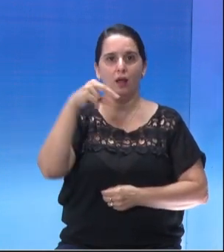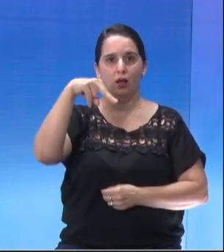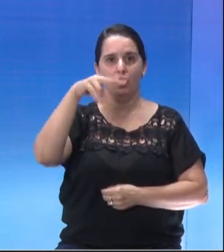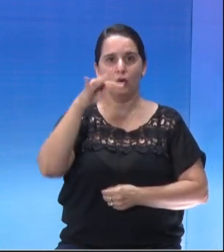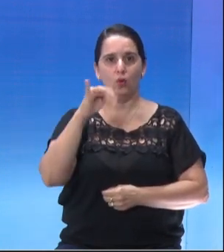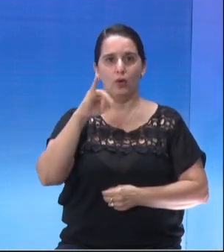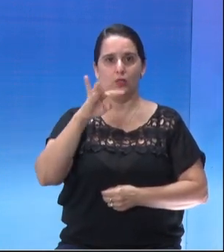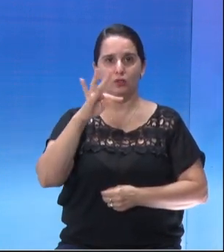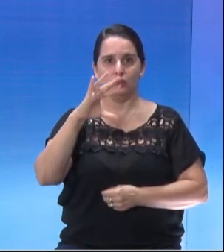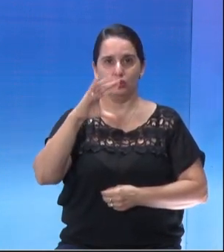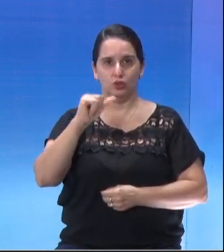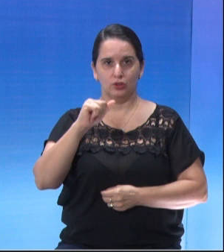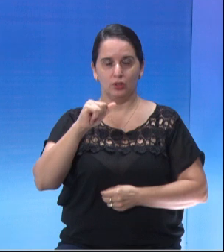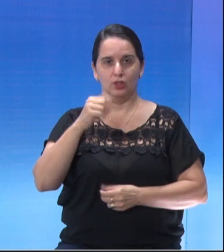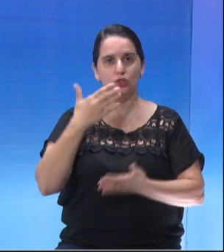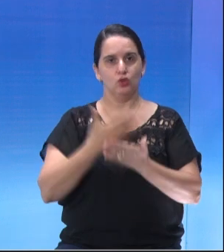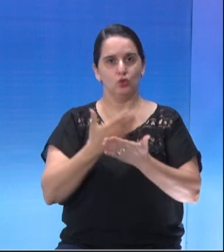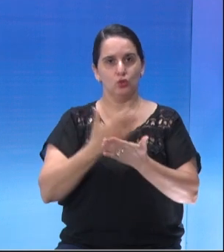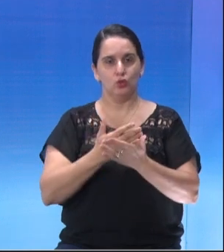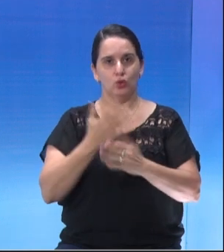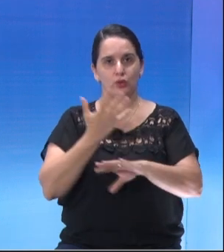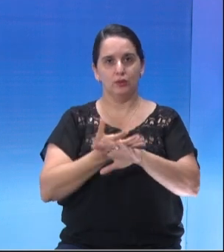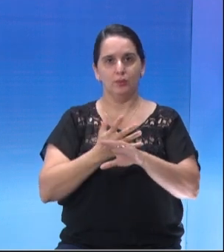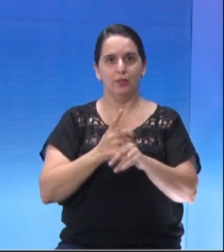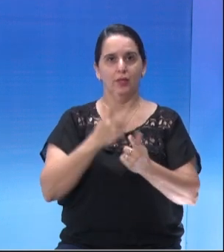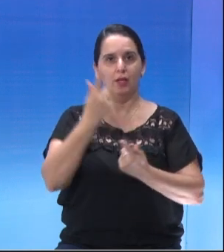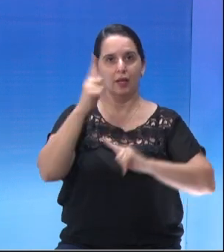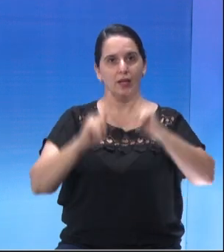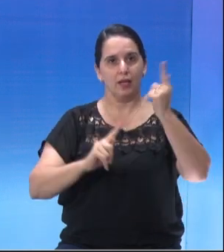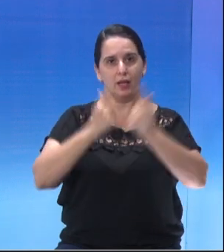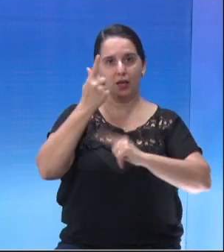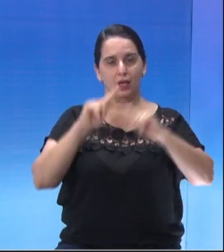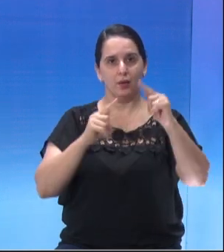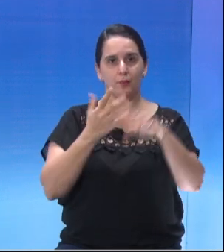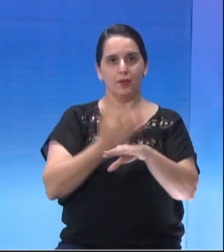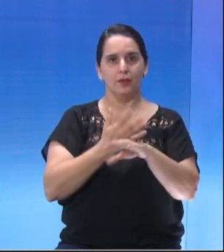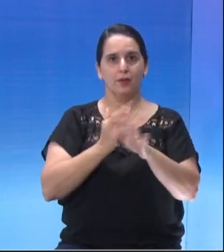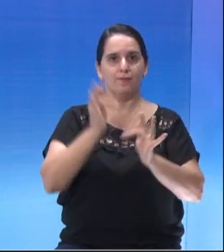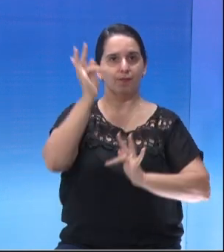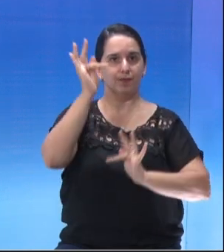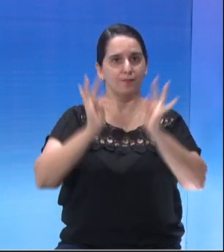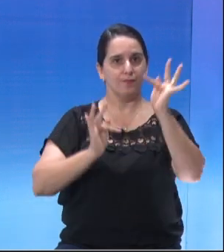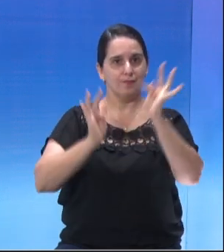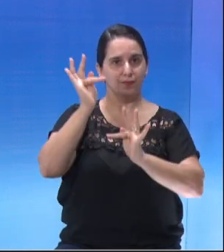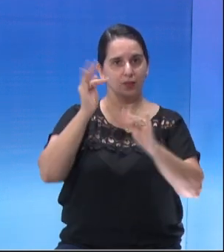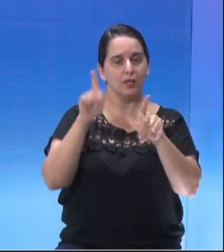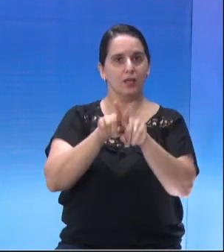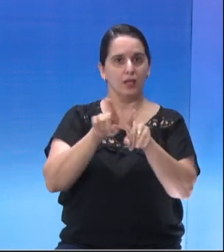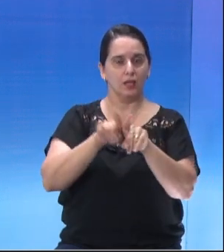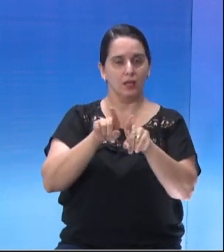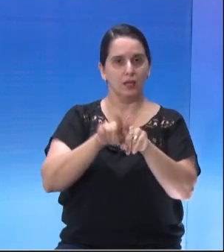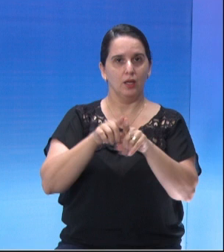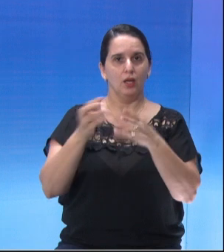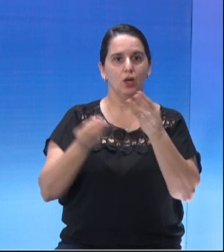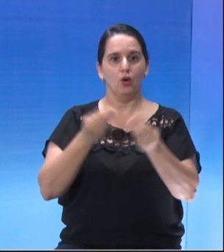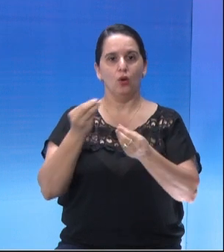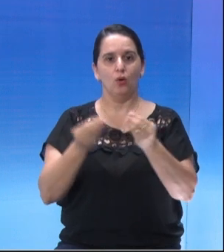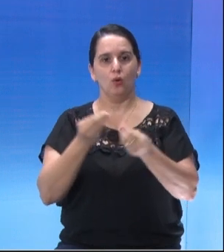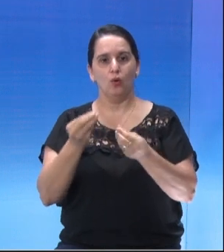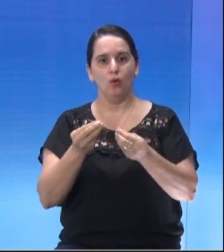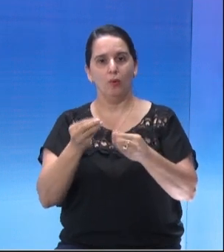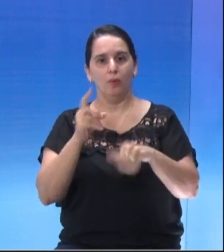química e um pouquinho em física também, que a luz apresenta um comportamento dual. Ou seja, ora ela